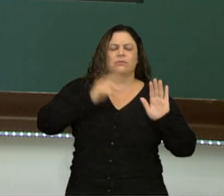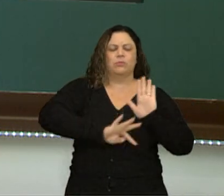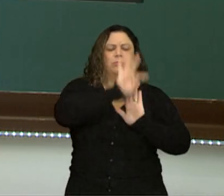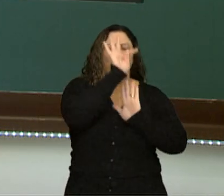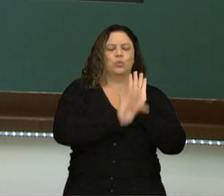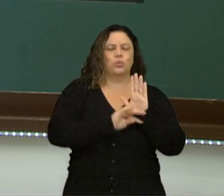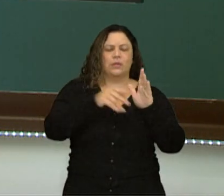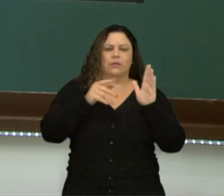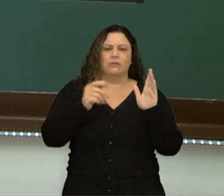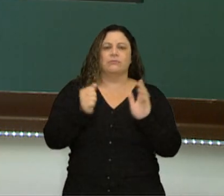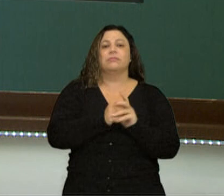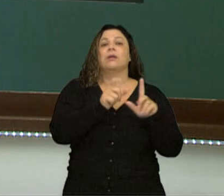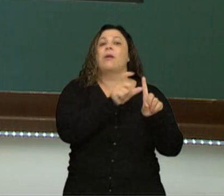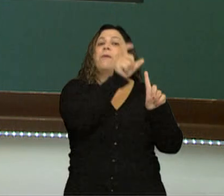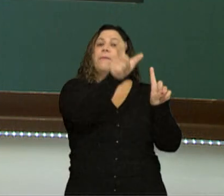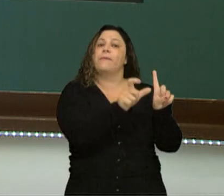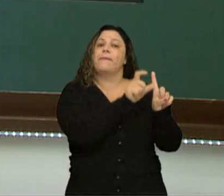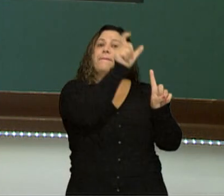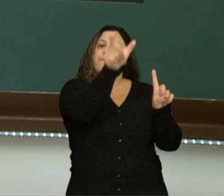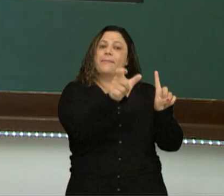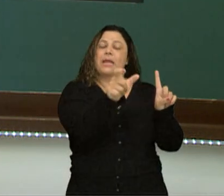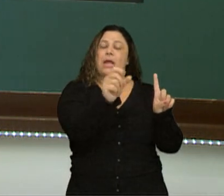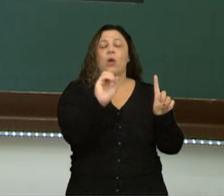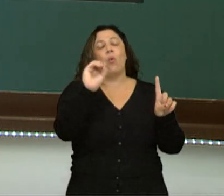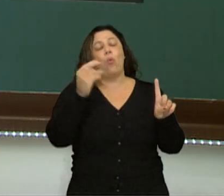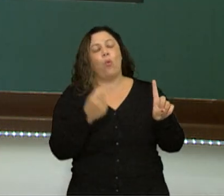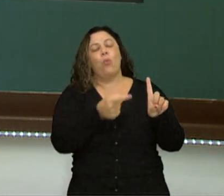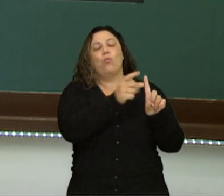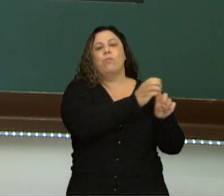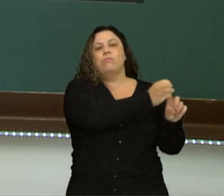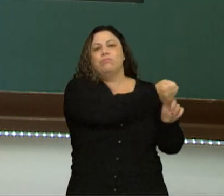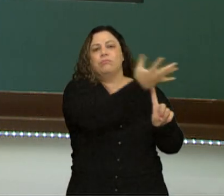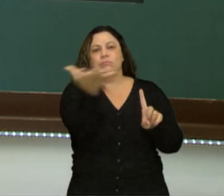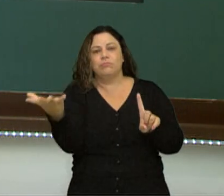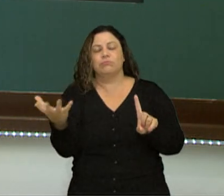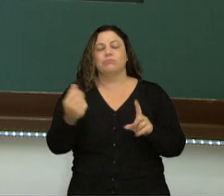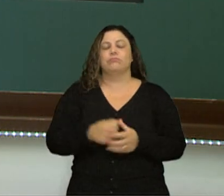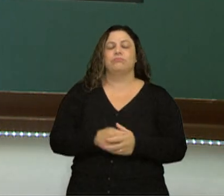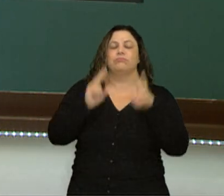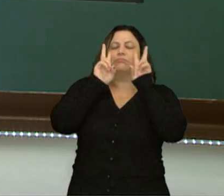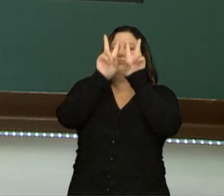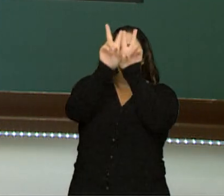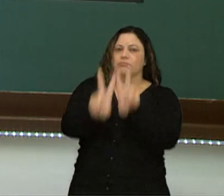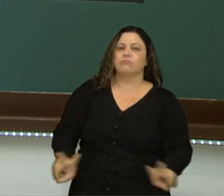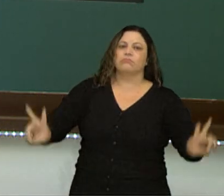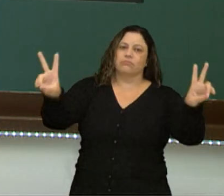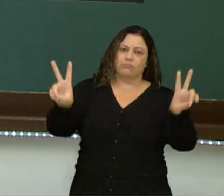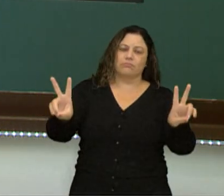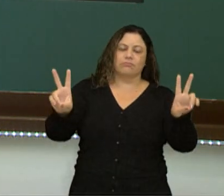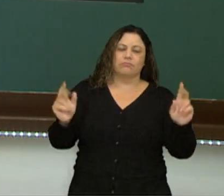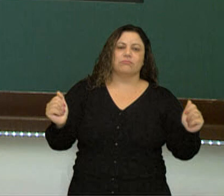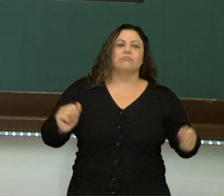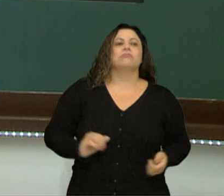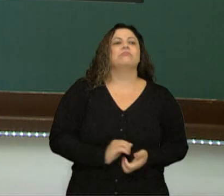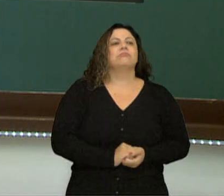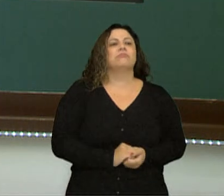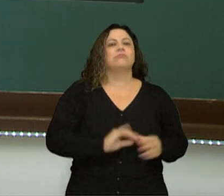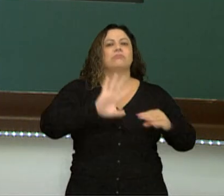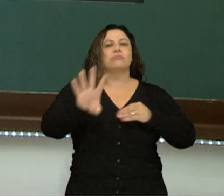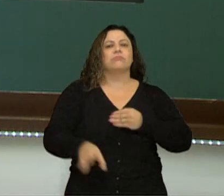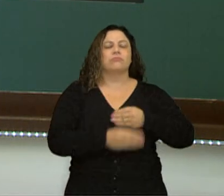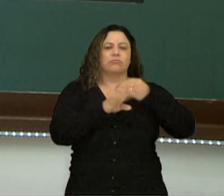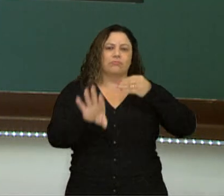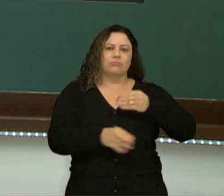verbal, linguagem verbal ou não verbal, como a gente viu agora há pouco ali, né? E então vai incluir